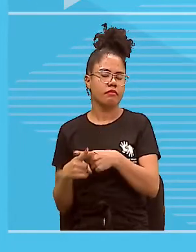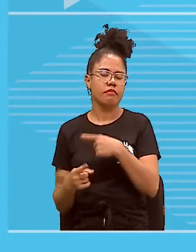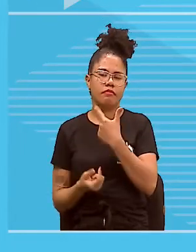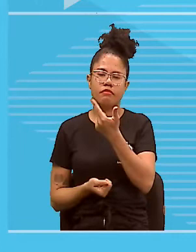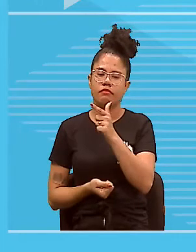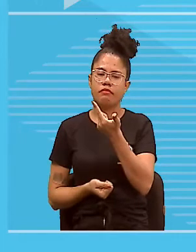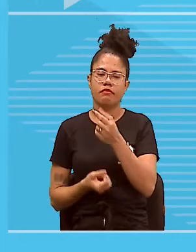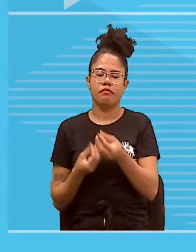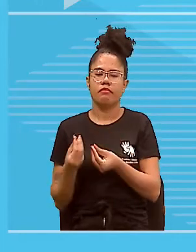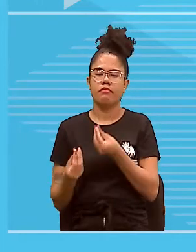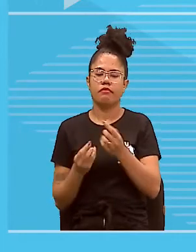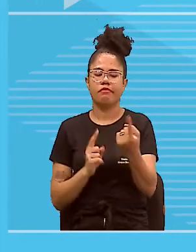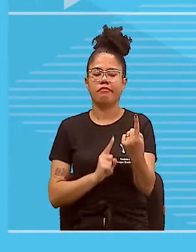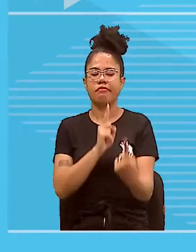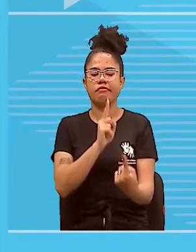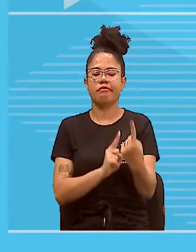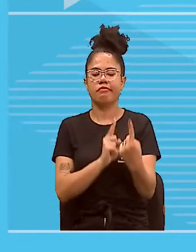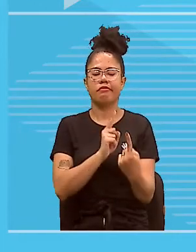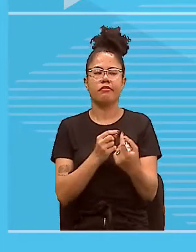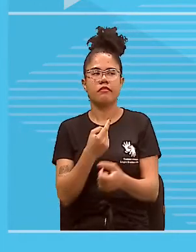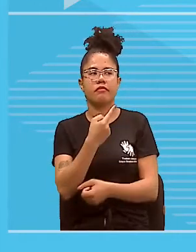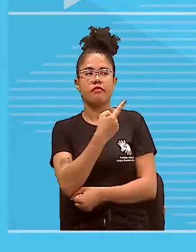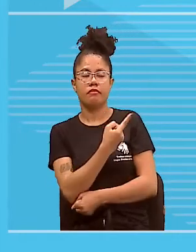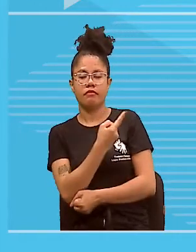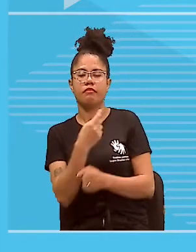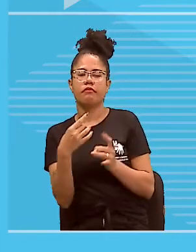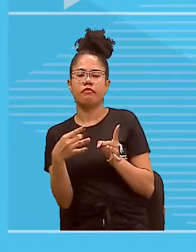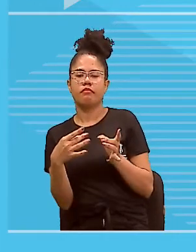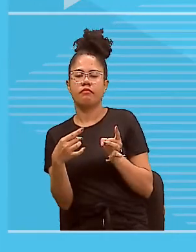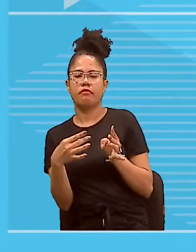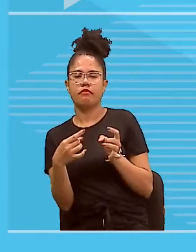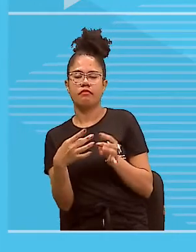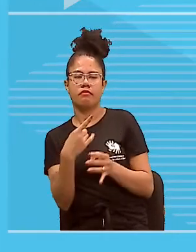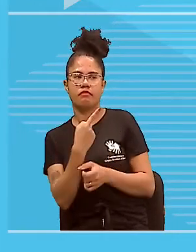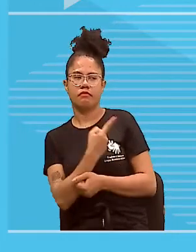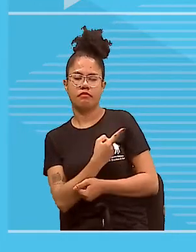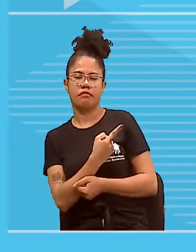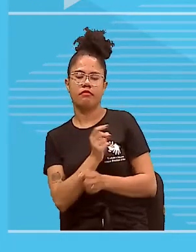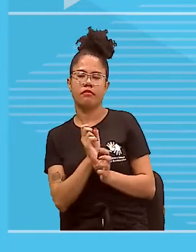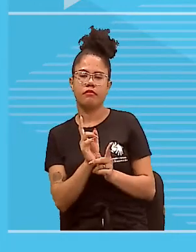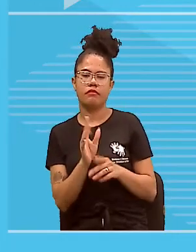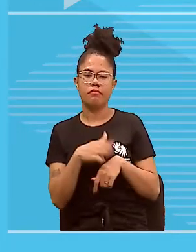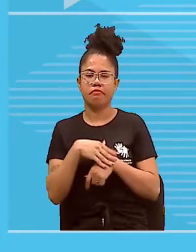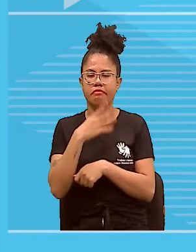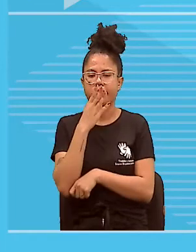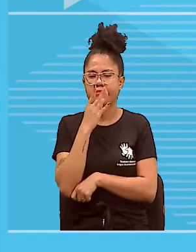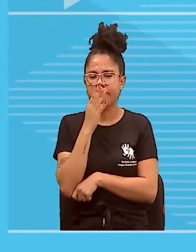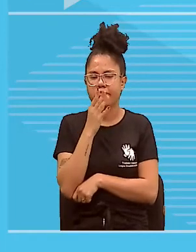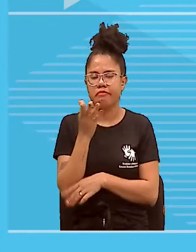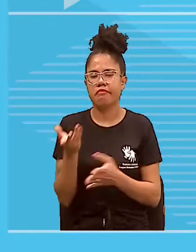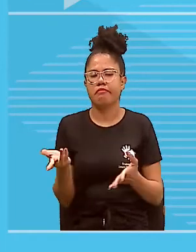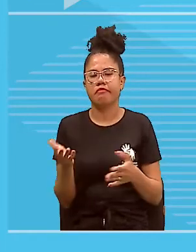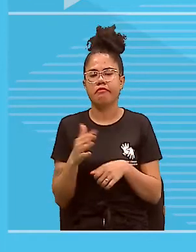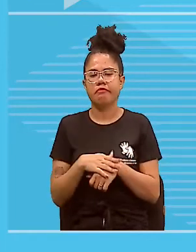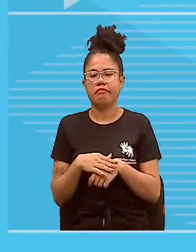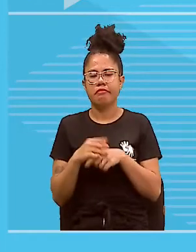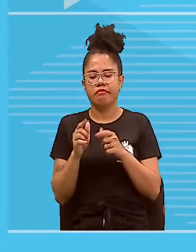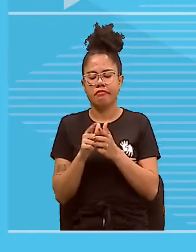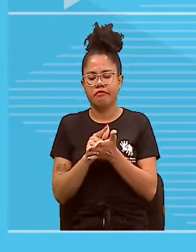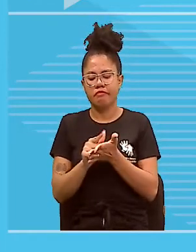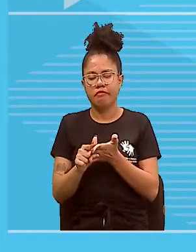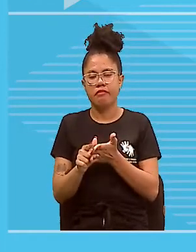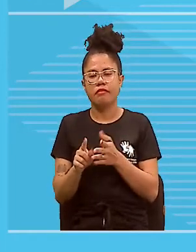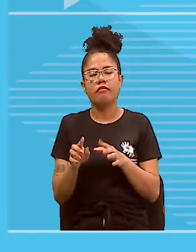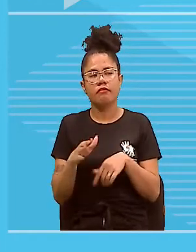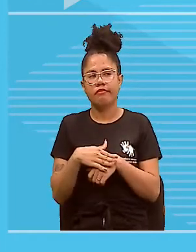concorrer com esses tecidos mas vamos dizer coloridos mais finos e mais